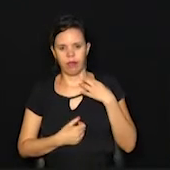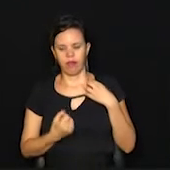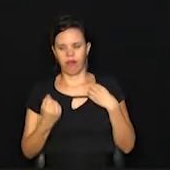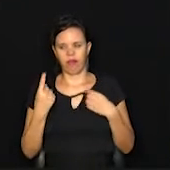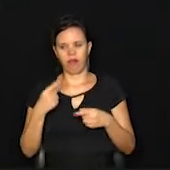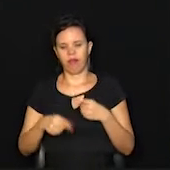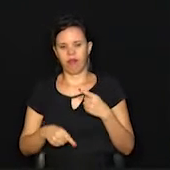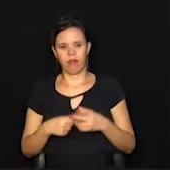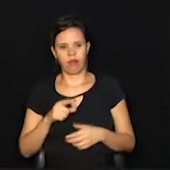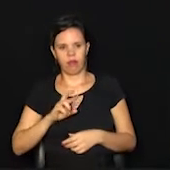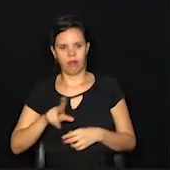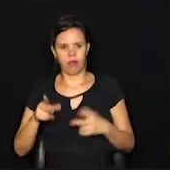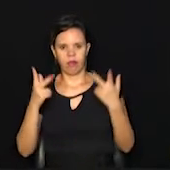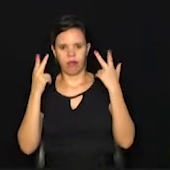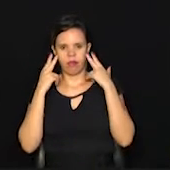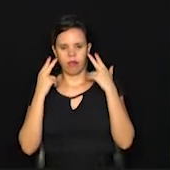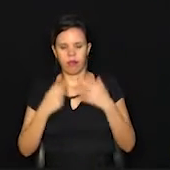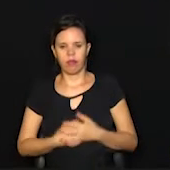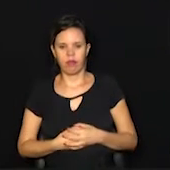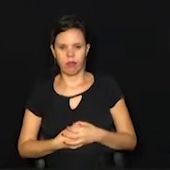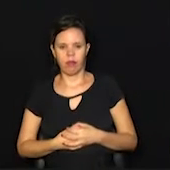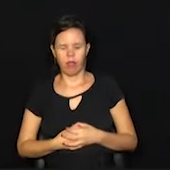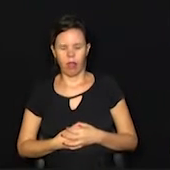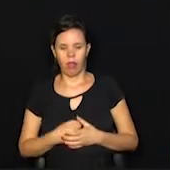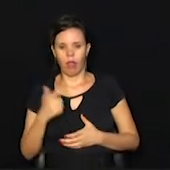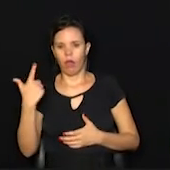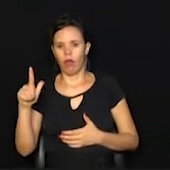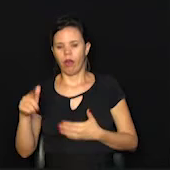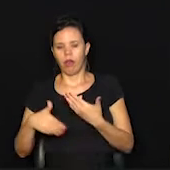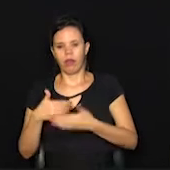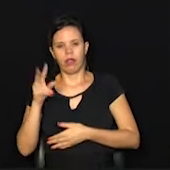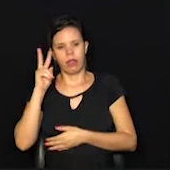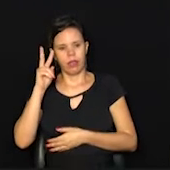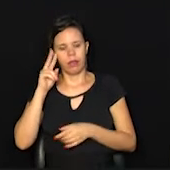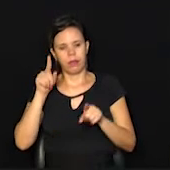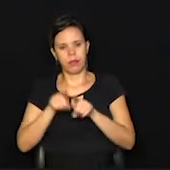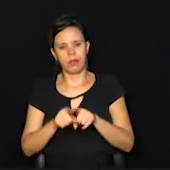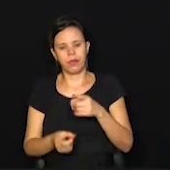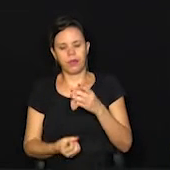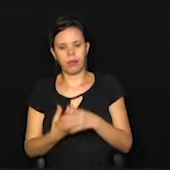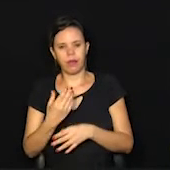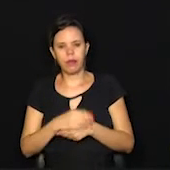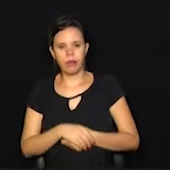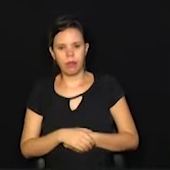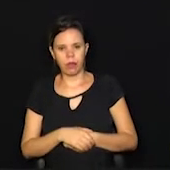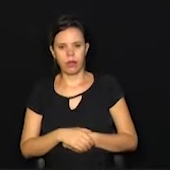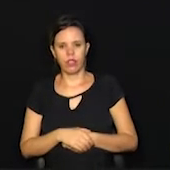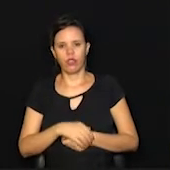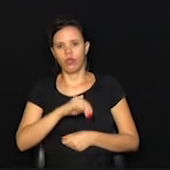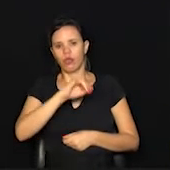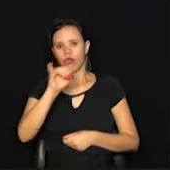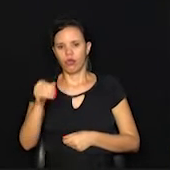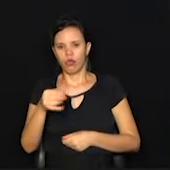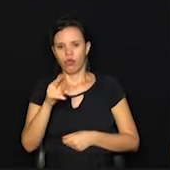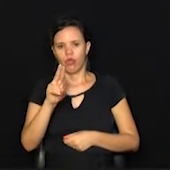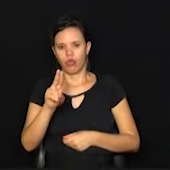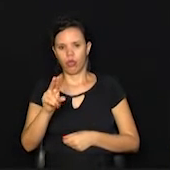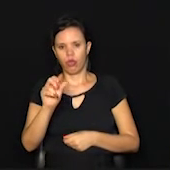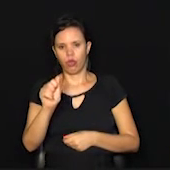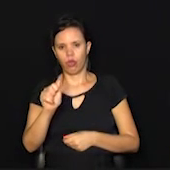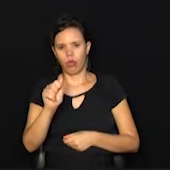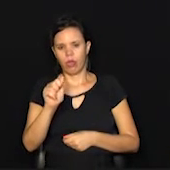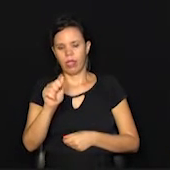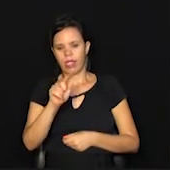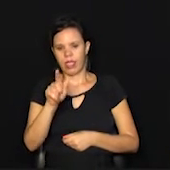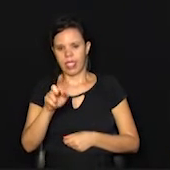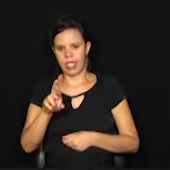coisa de estranho não era normal entendeu é uma outra vez eu lembro também isso aconteceu em Juazeiro o Crato no